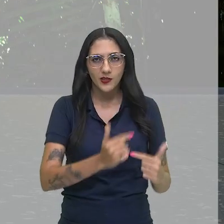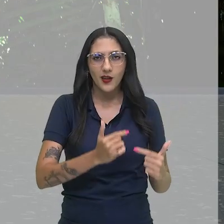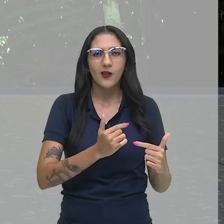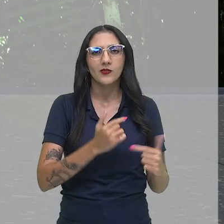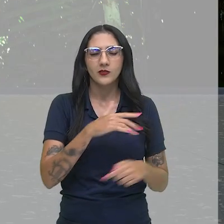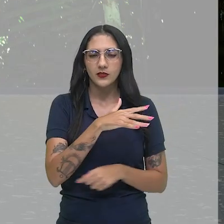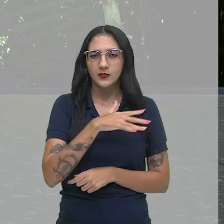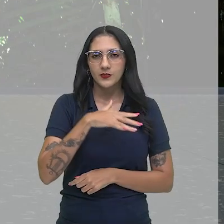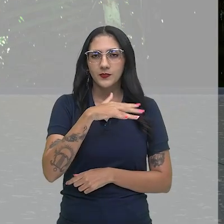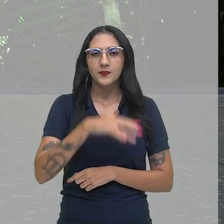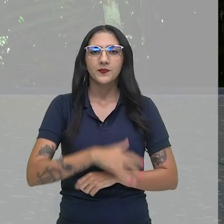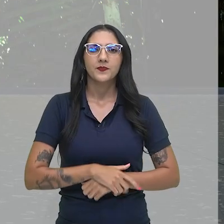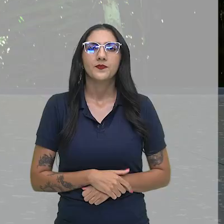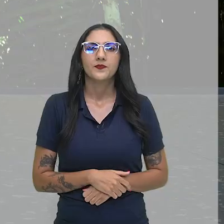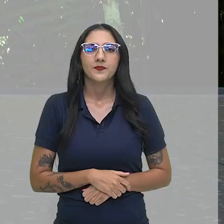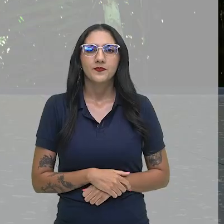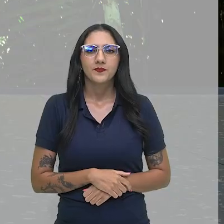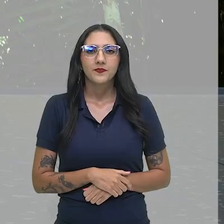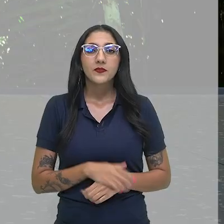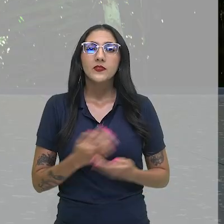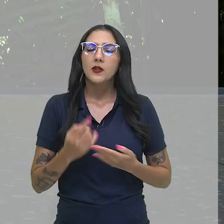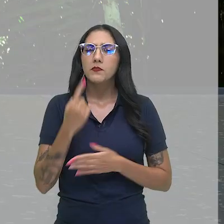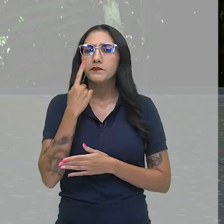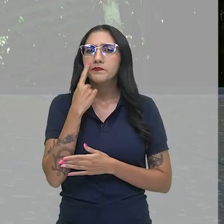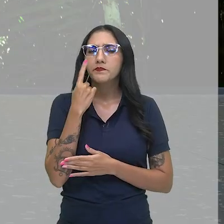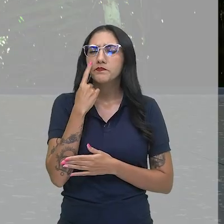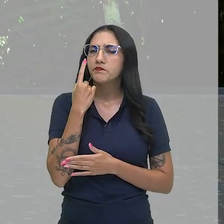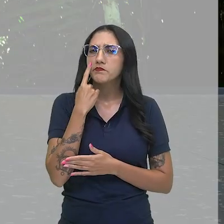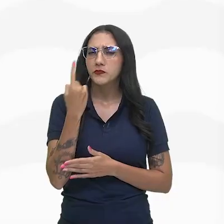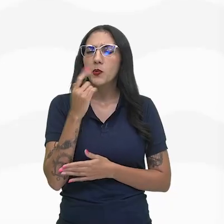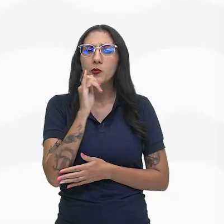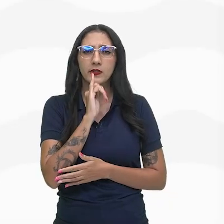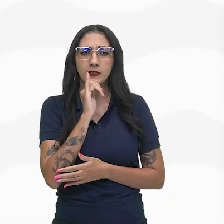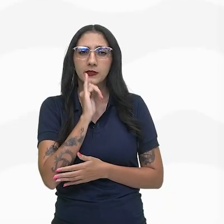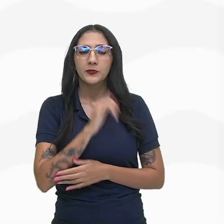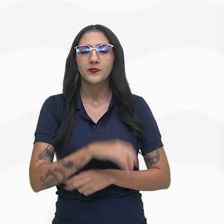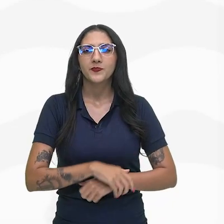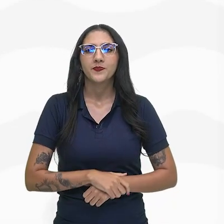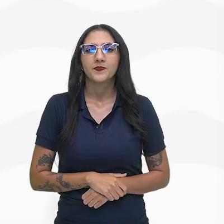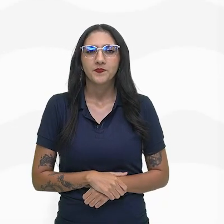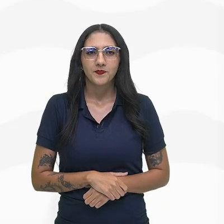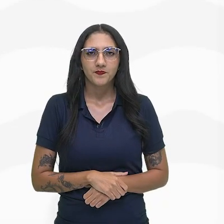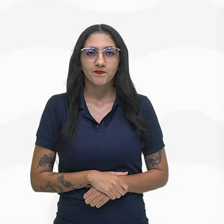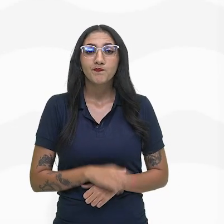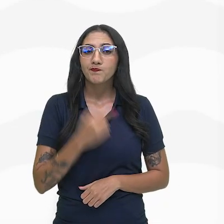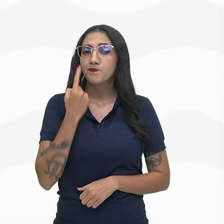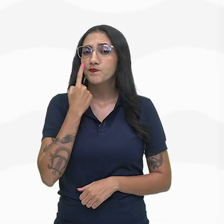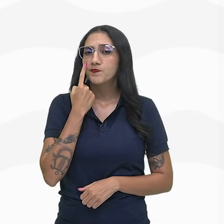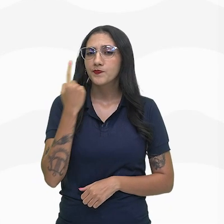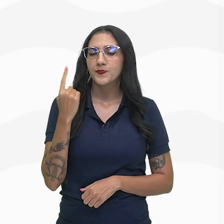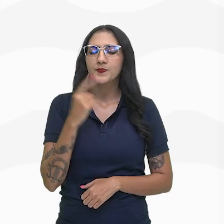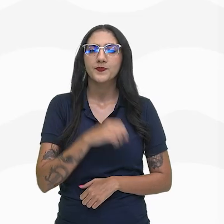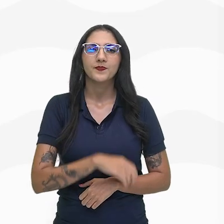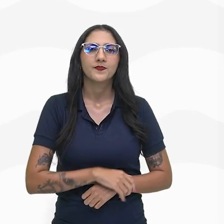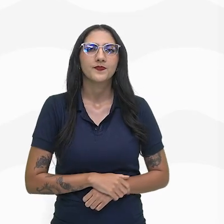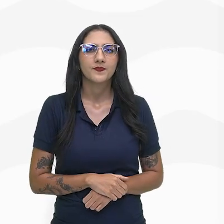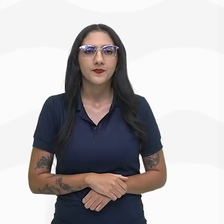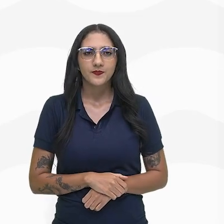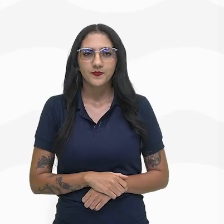nossa região. Então, vamos a uma situação, professora Manuela? Vamos ver. Então, a nossa primeira situação é essa